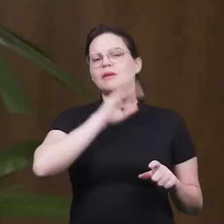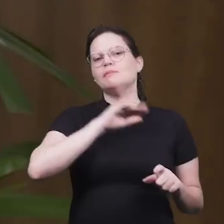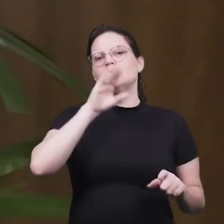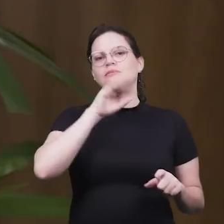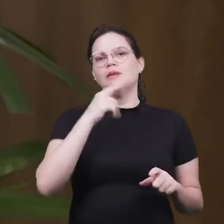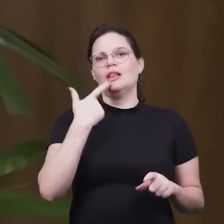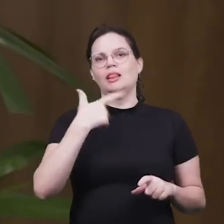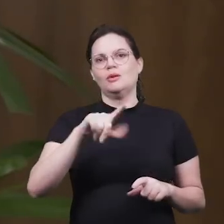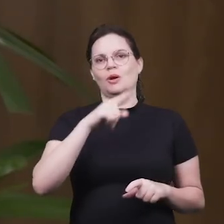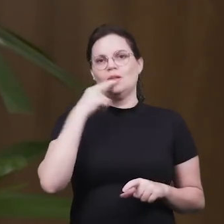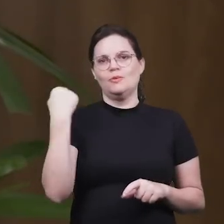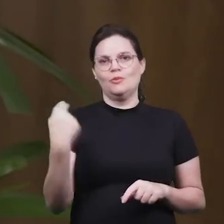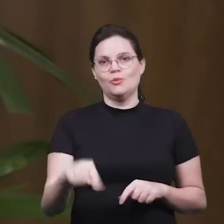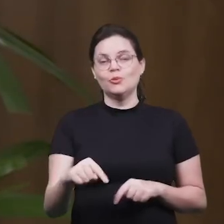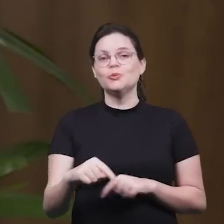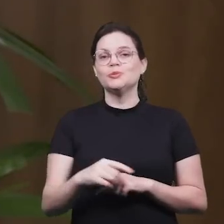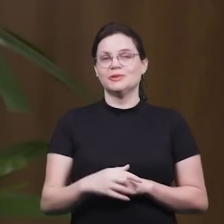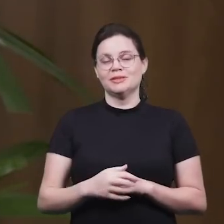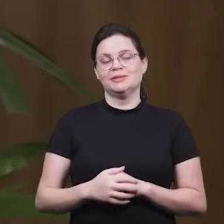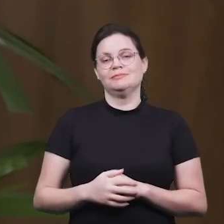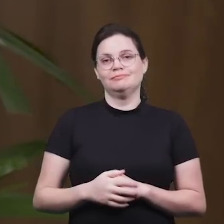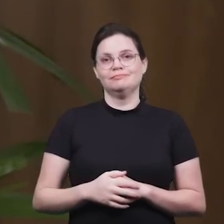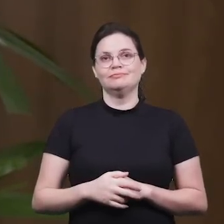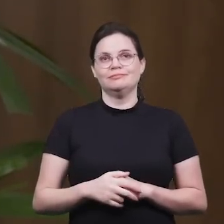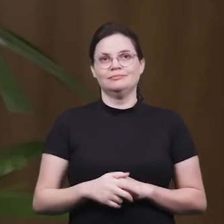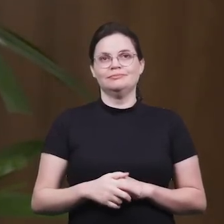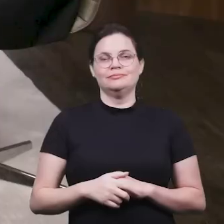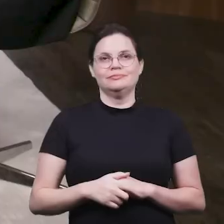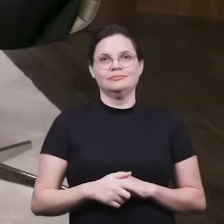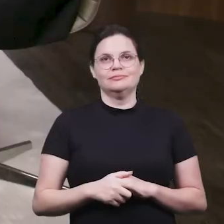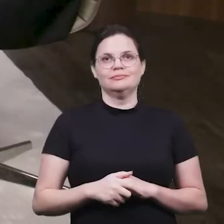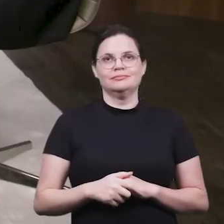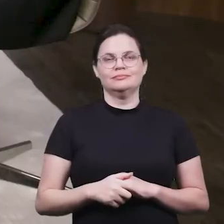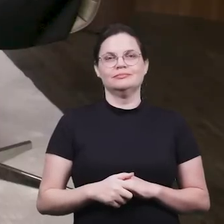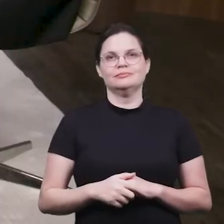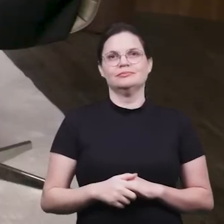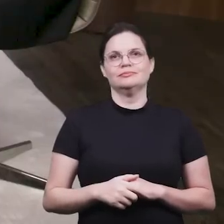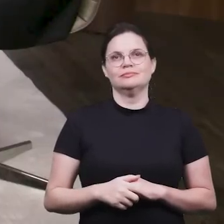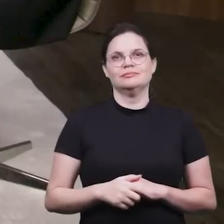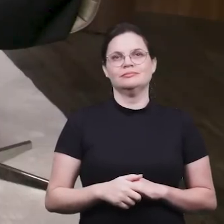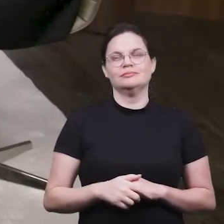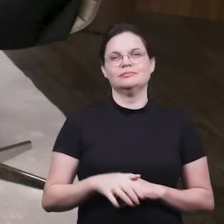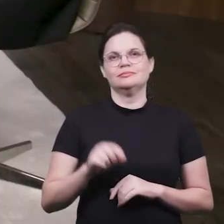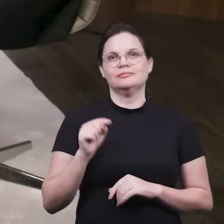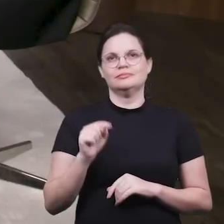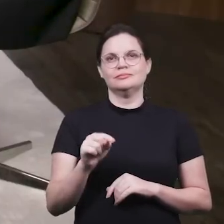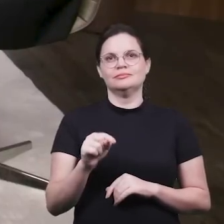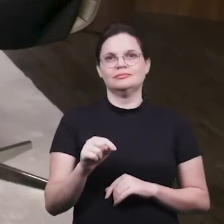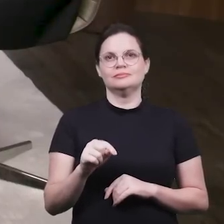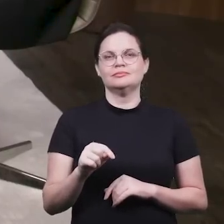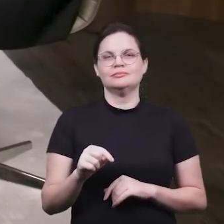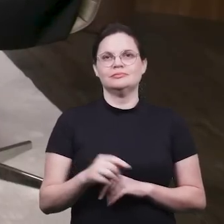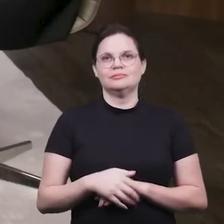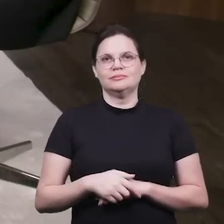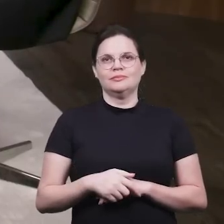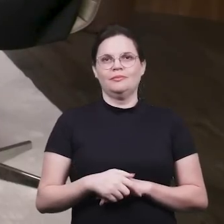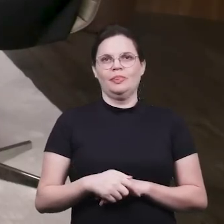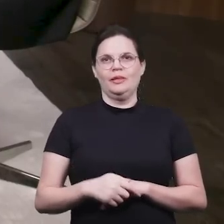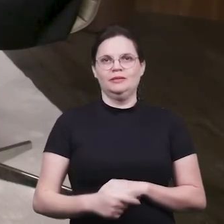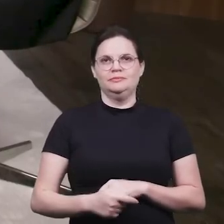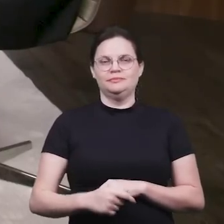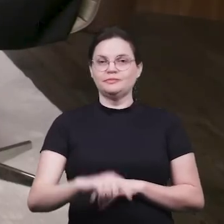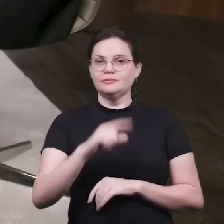herança da União Soviética que hoje facilitou essa comunicação. Fora muito